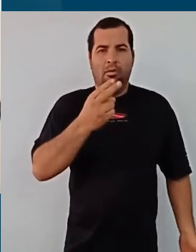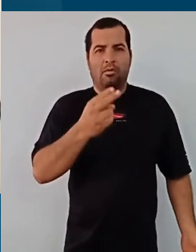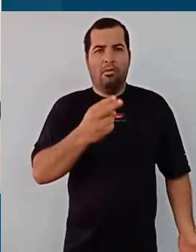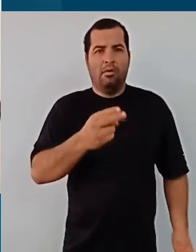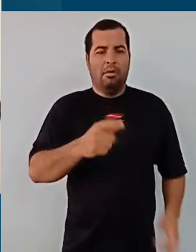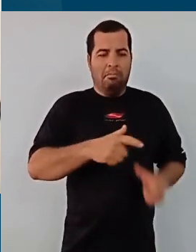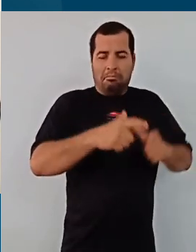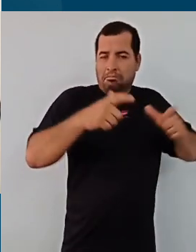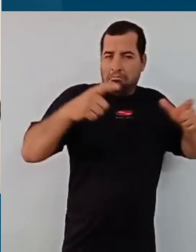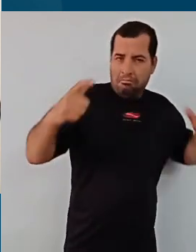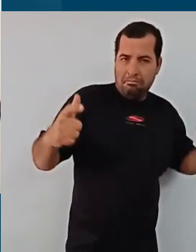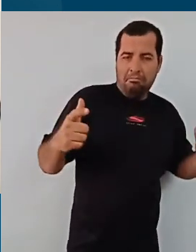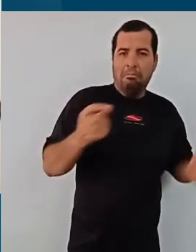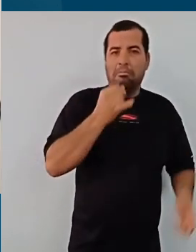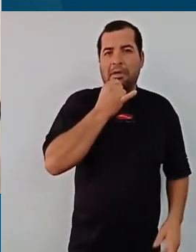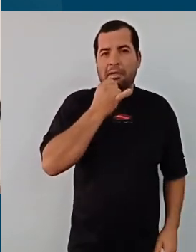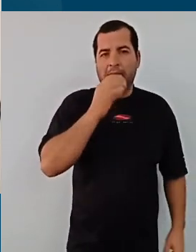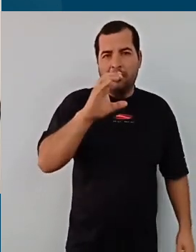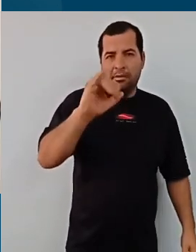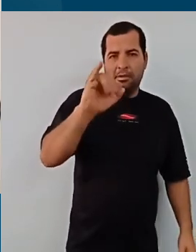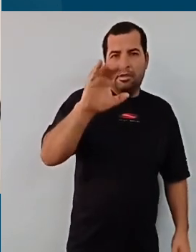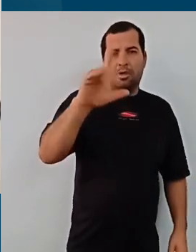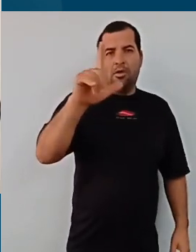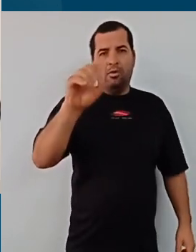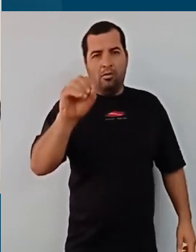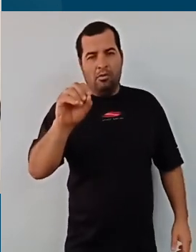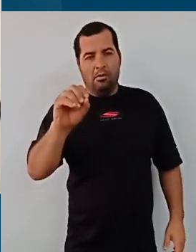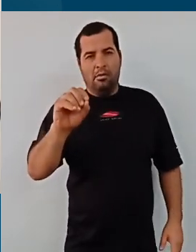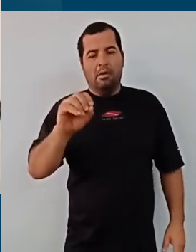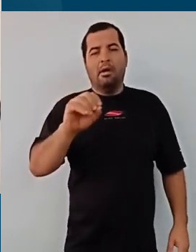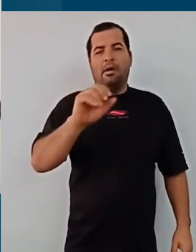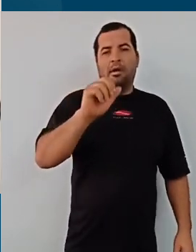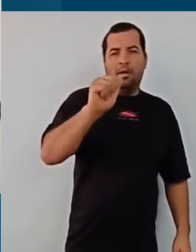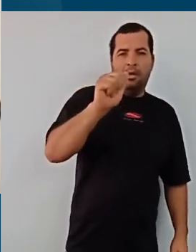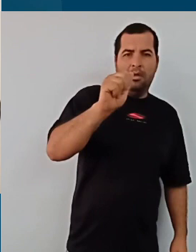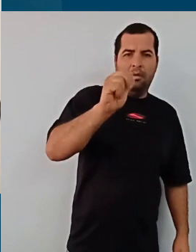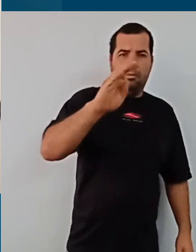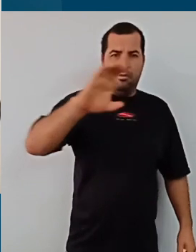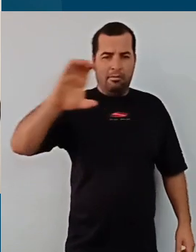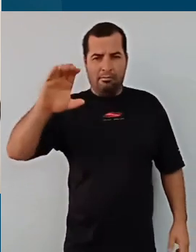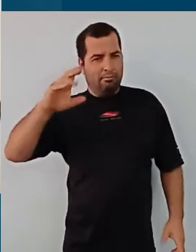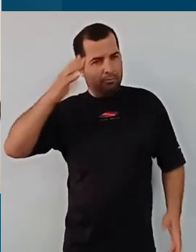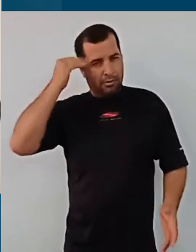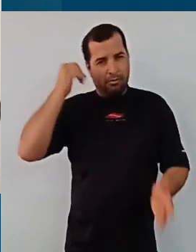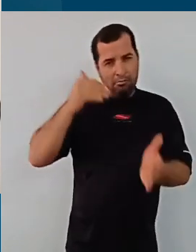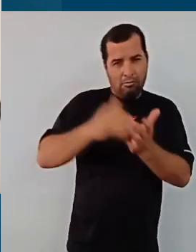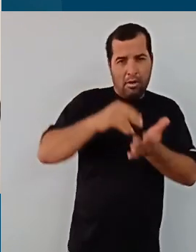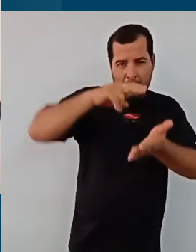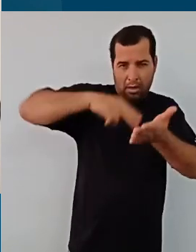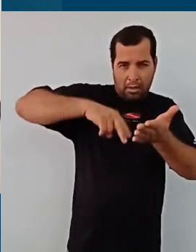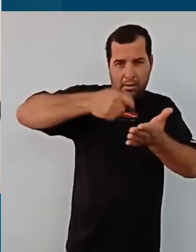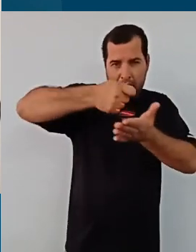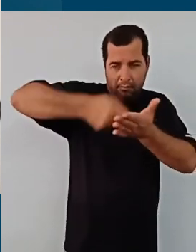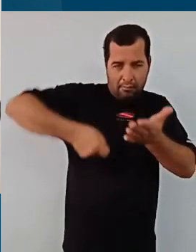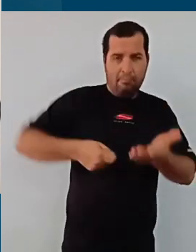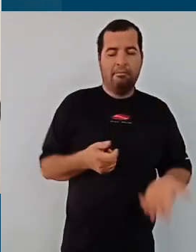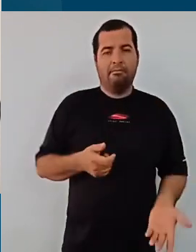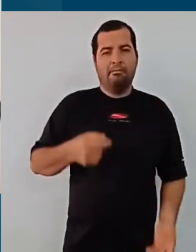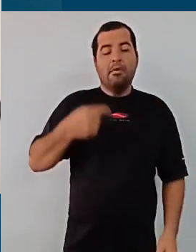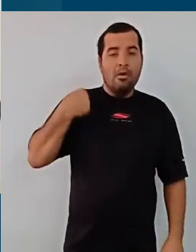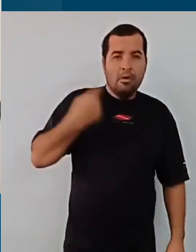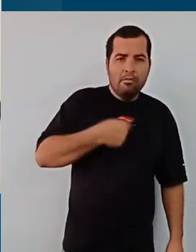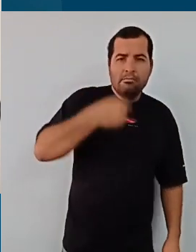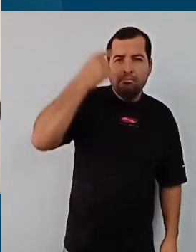mais amplos, né, que, por exemplo, o ciclo de alfabetização, eu pessoalmente tendo a pensar que, no que